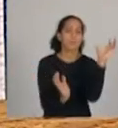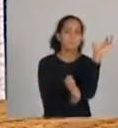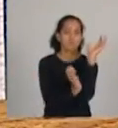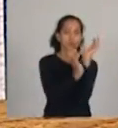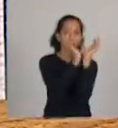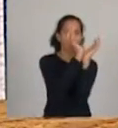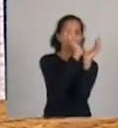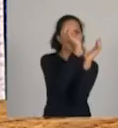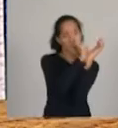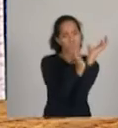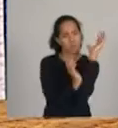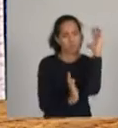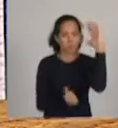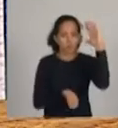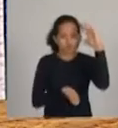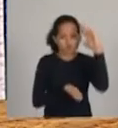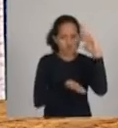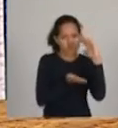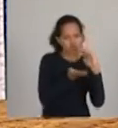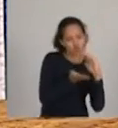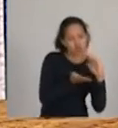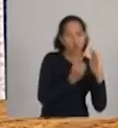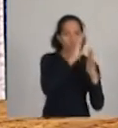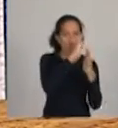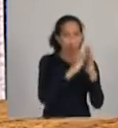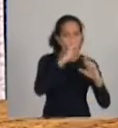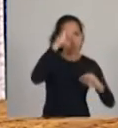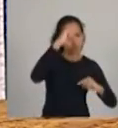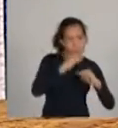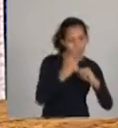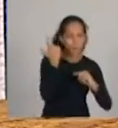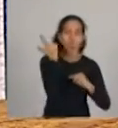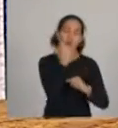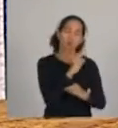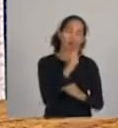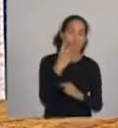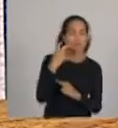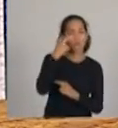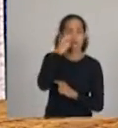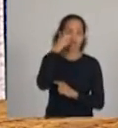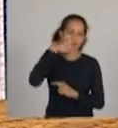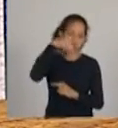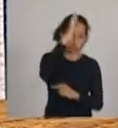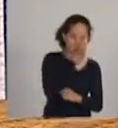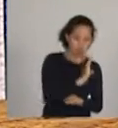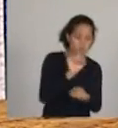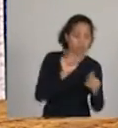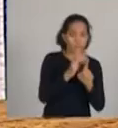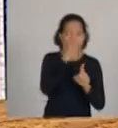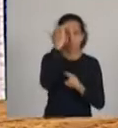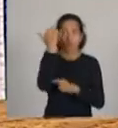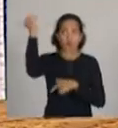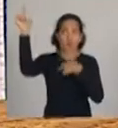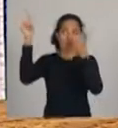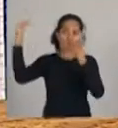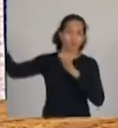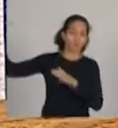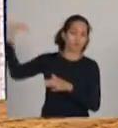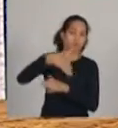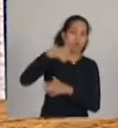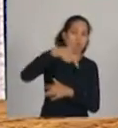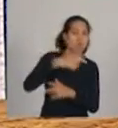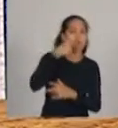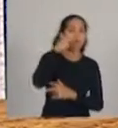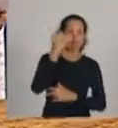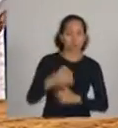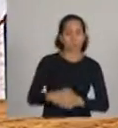que existem em relação à adoção, tanto por parte de brasileiros, quanto por parte de estrangeiros também. Muito